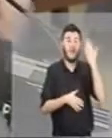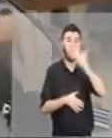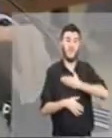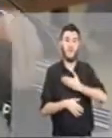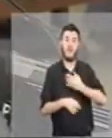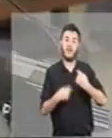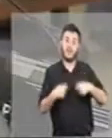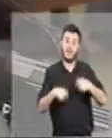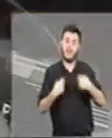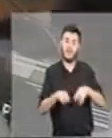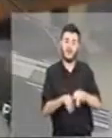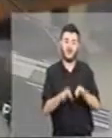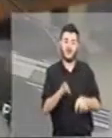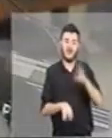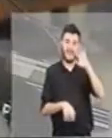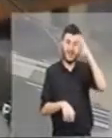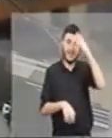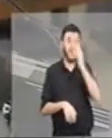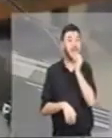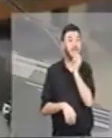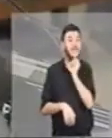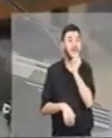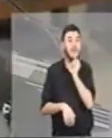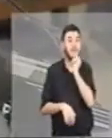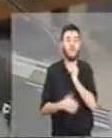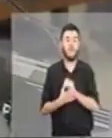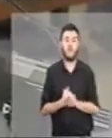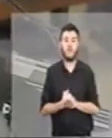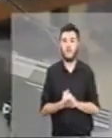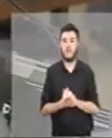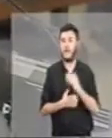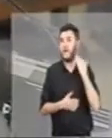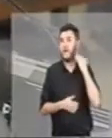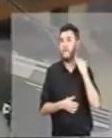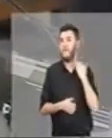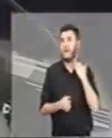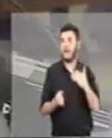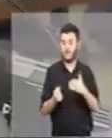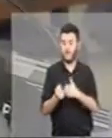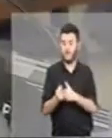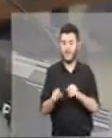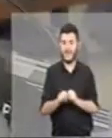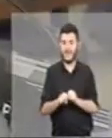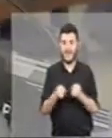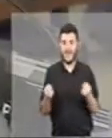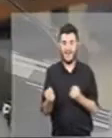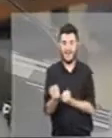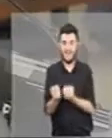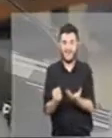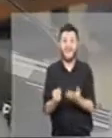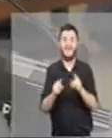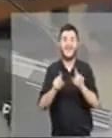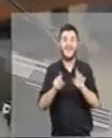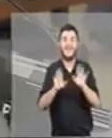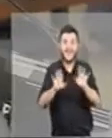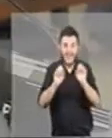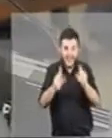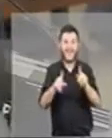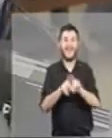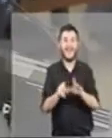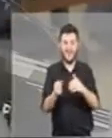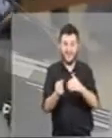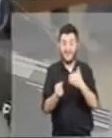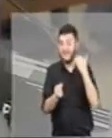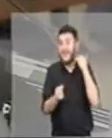exemplo, quebra de sigilo bancário, ou não... Telefônico. É, bancário também, mas não era o caso. Quebra de